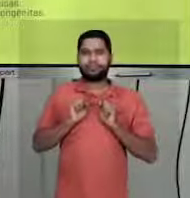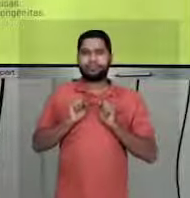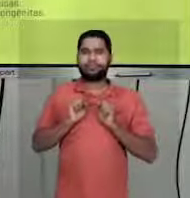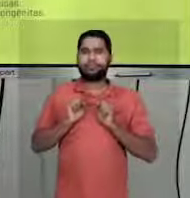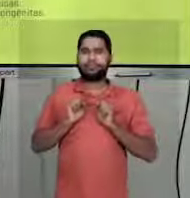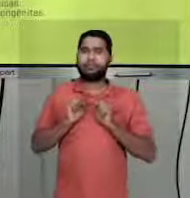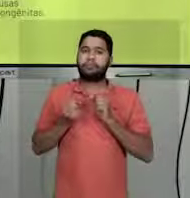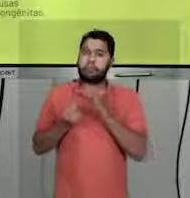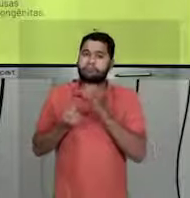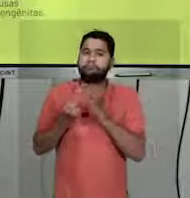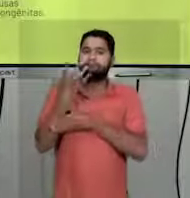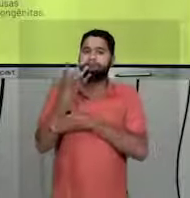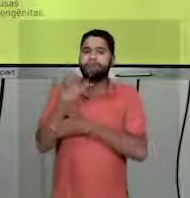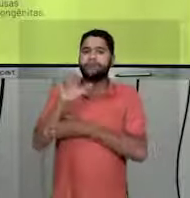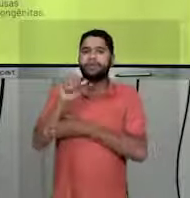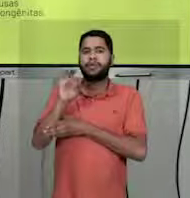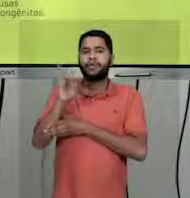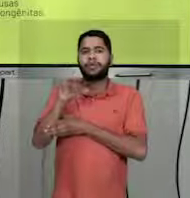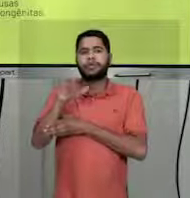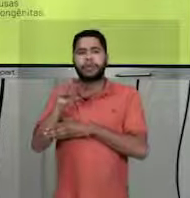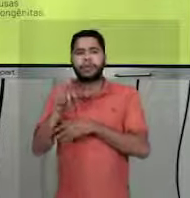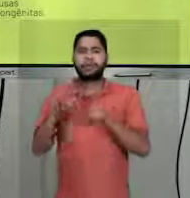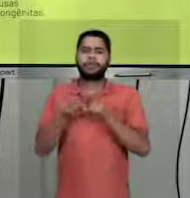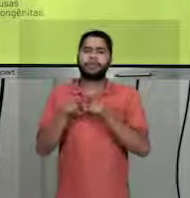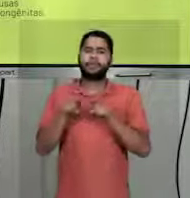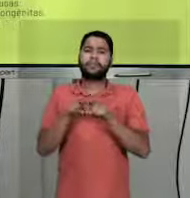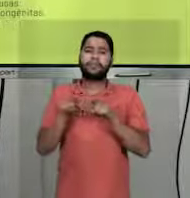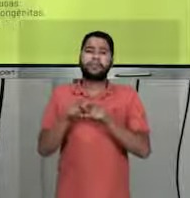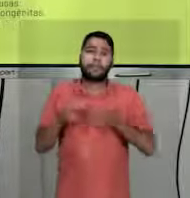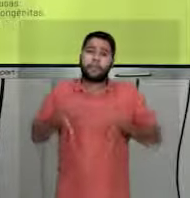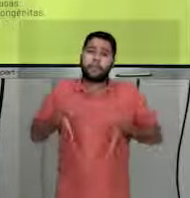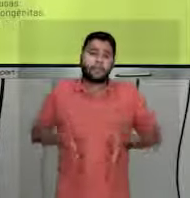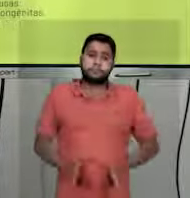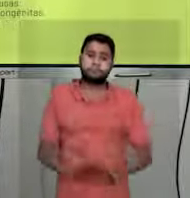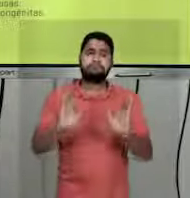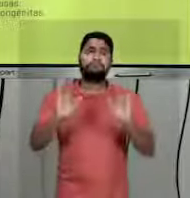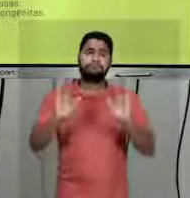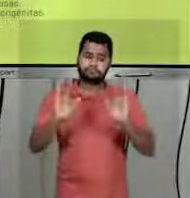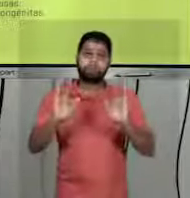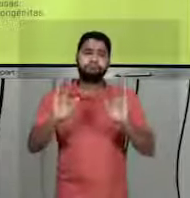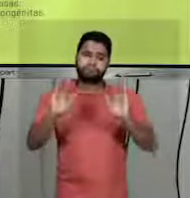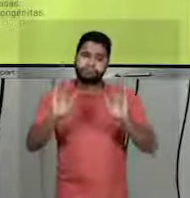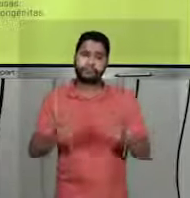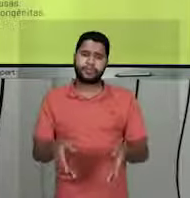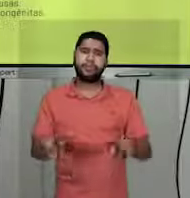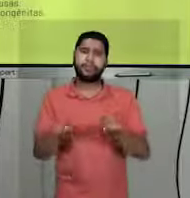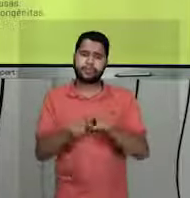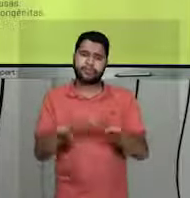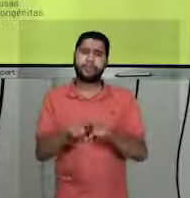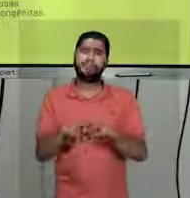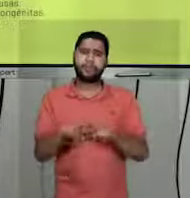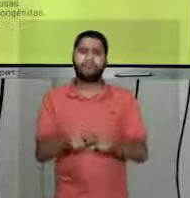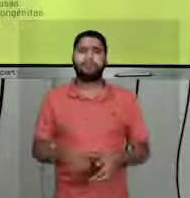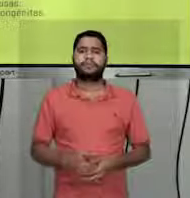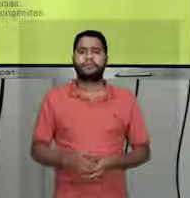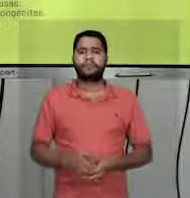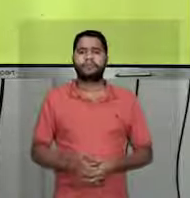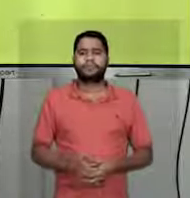para catarata, metabólicas e congênitas. Congênitas quando você já nasce, né, com a